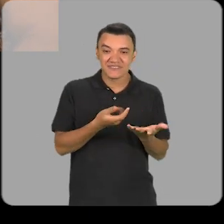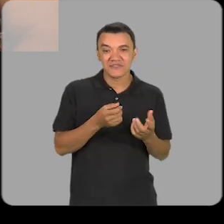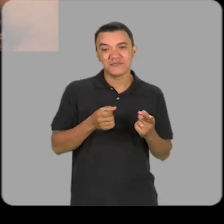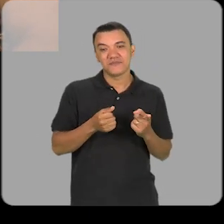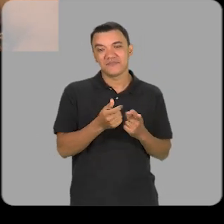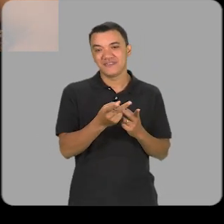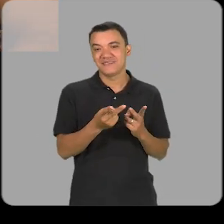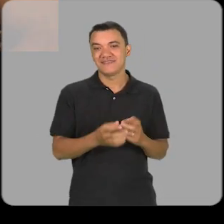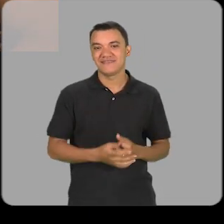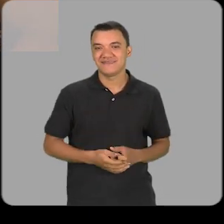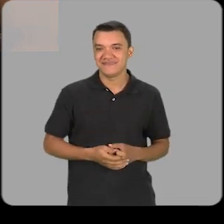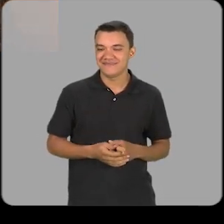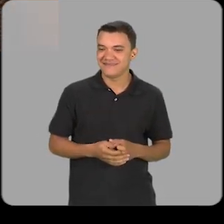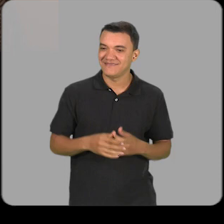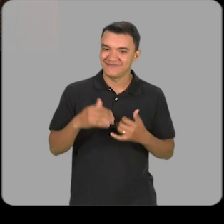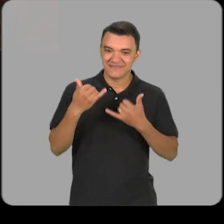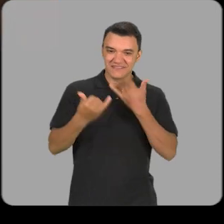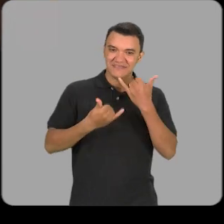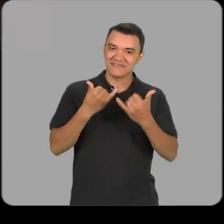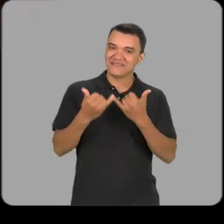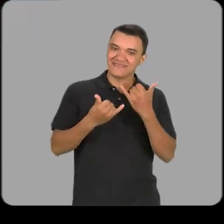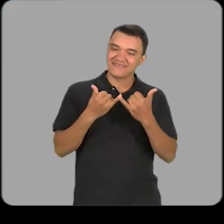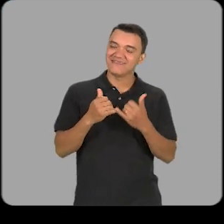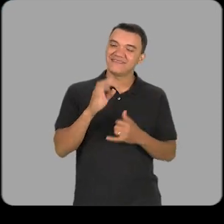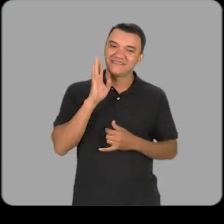pirulito. Não é deboche?